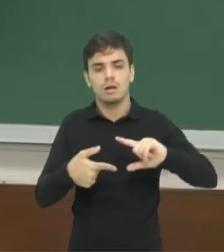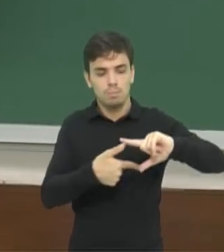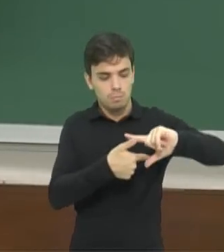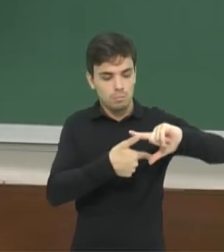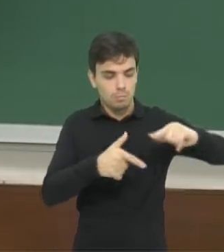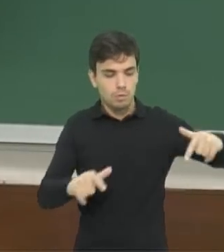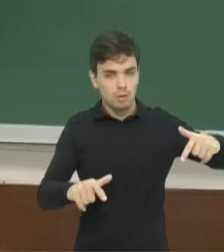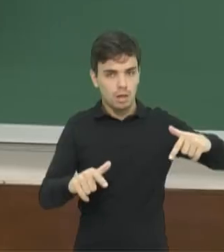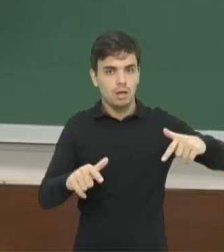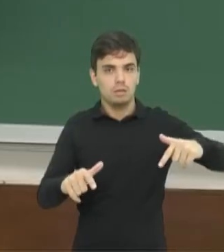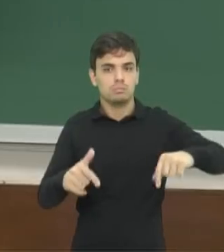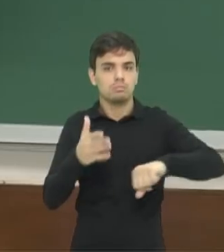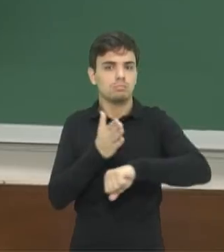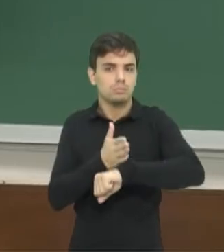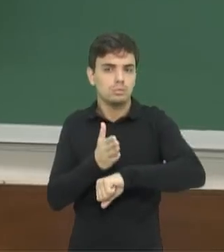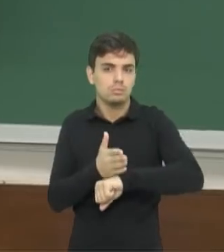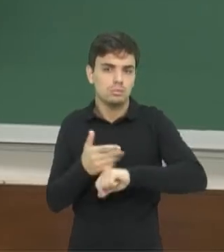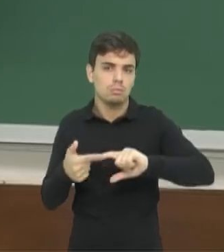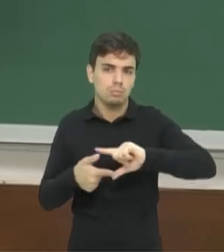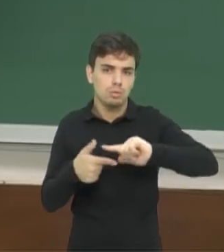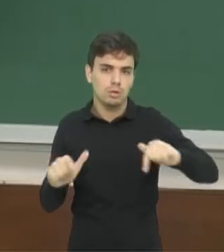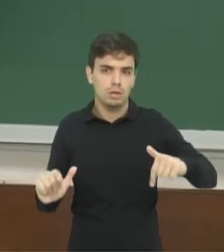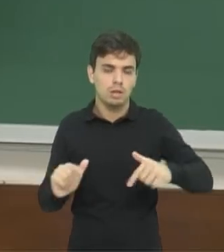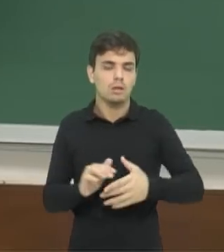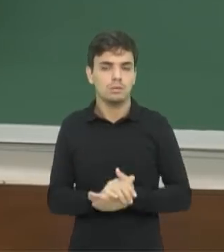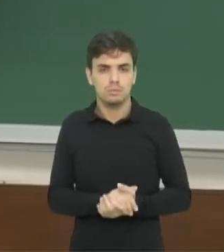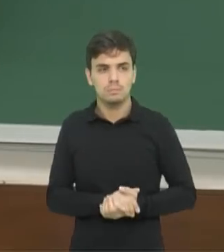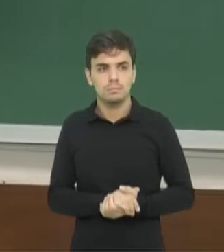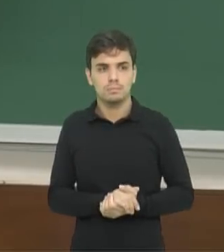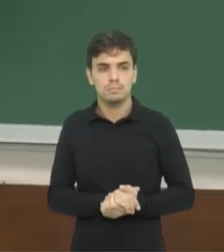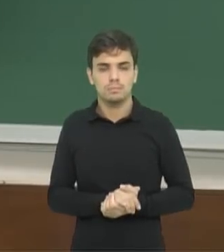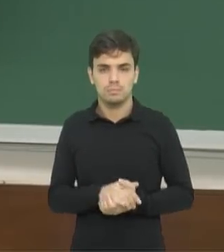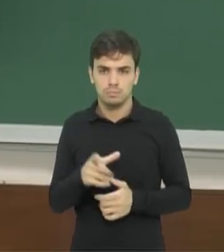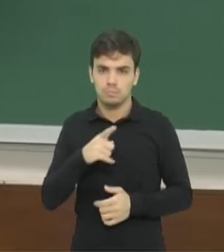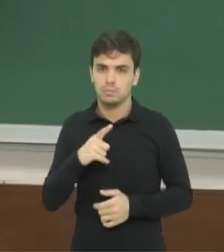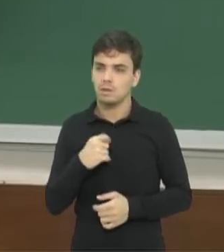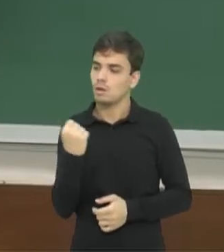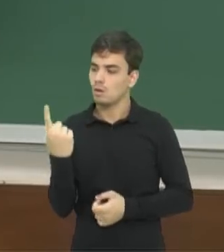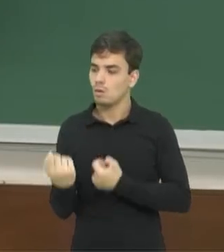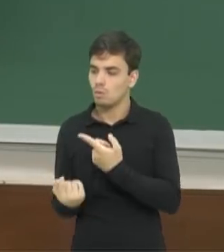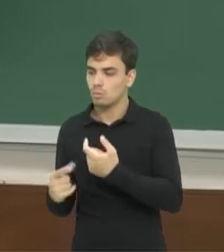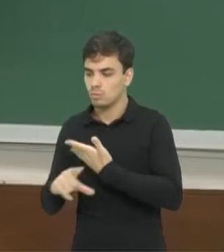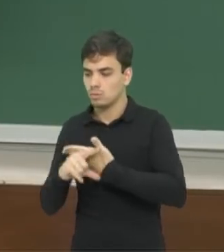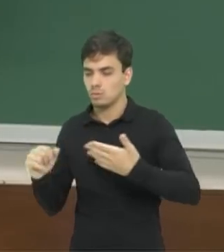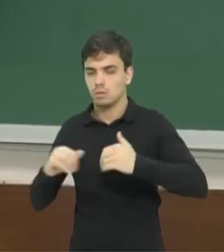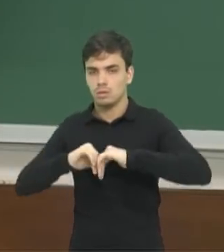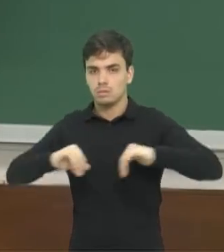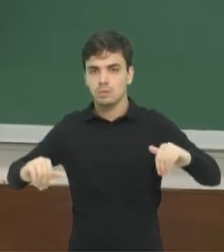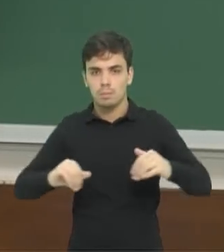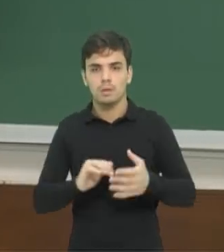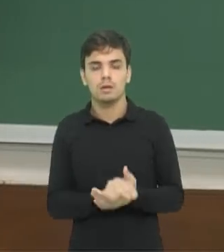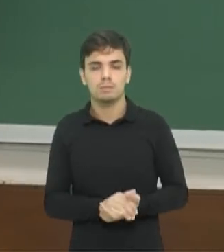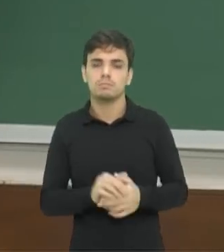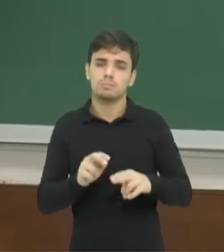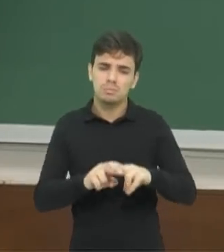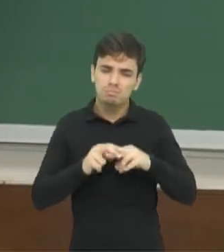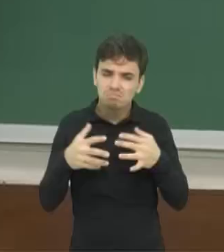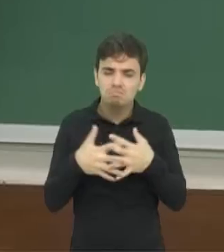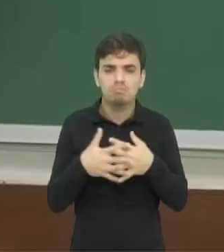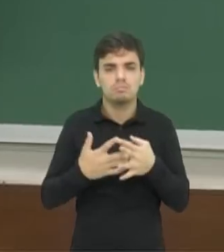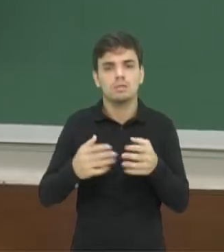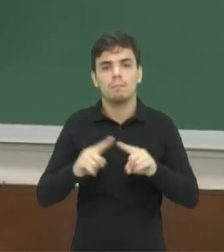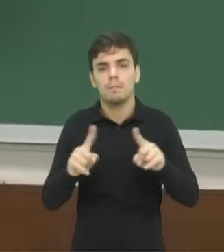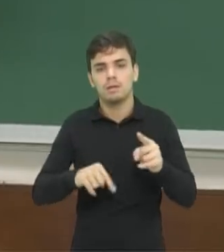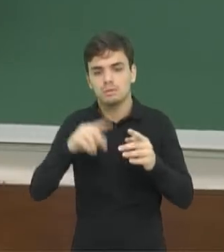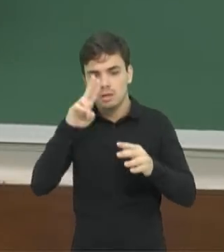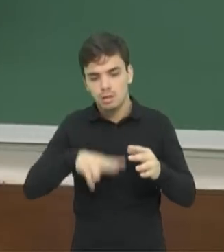como uma única só. Existem alguns autores que meio que separam alguns períodos, certo? Então é meio complicadinho, mas é uma questão